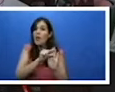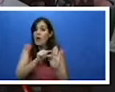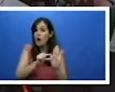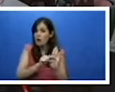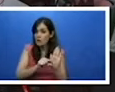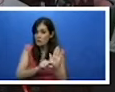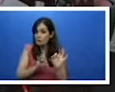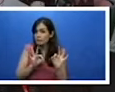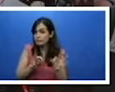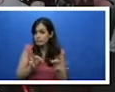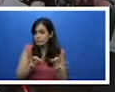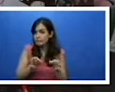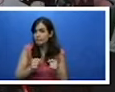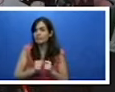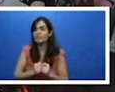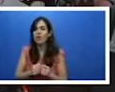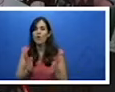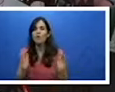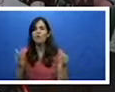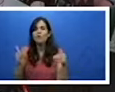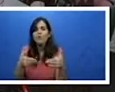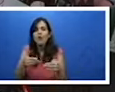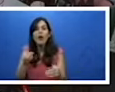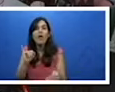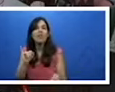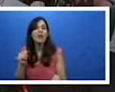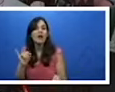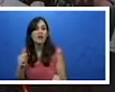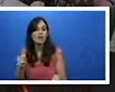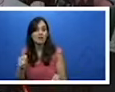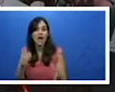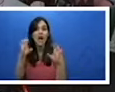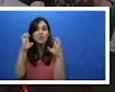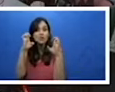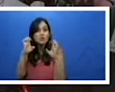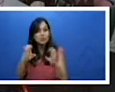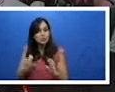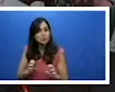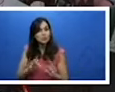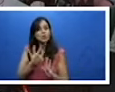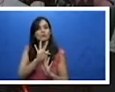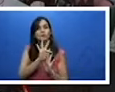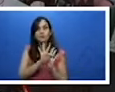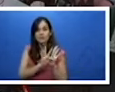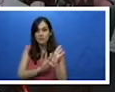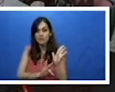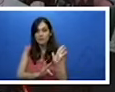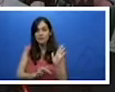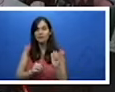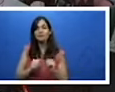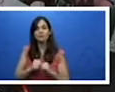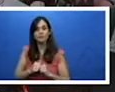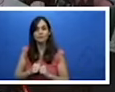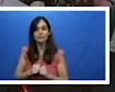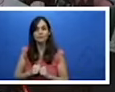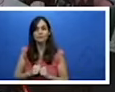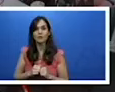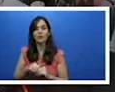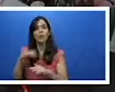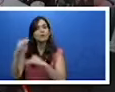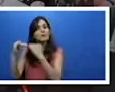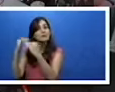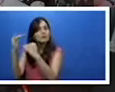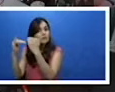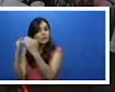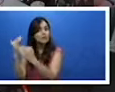paragrafação, de foco narrativo, a estrutura em si mesmo, a introdução, o desenvolvimento